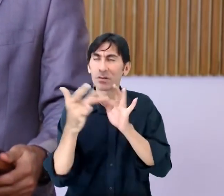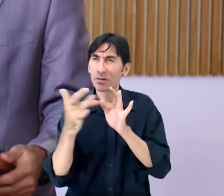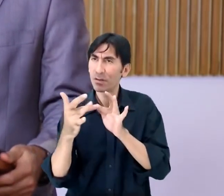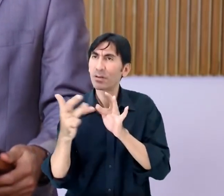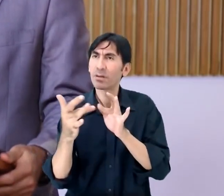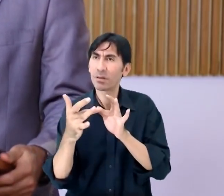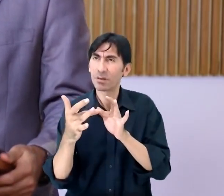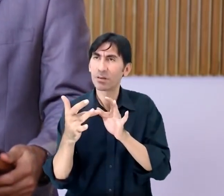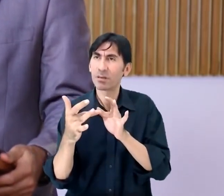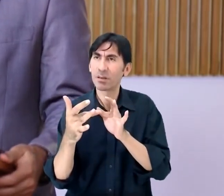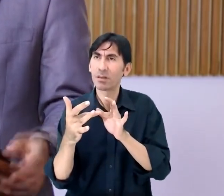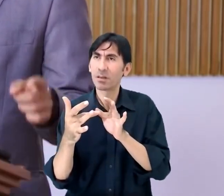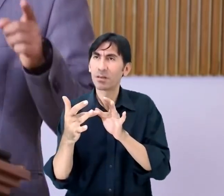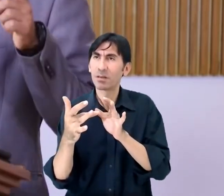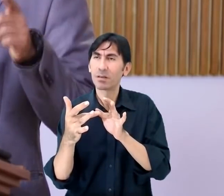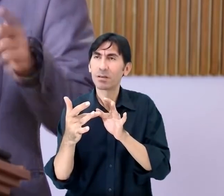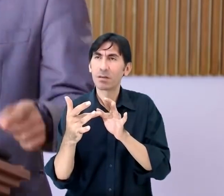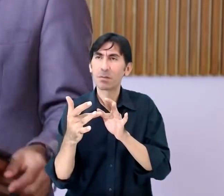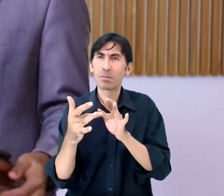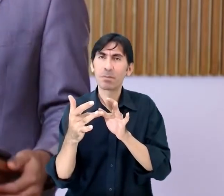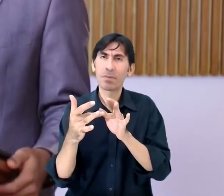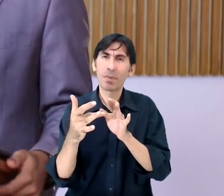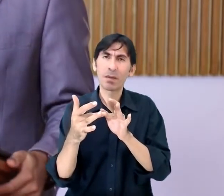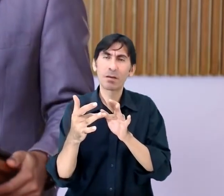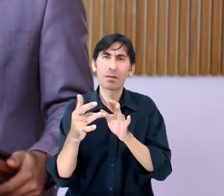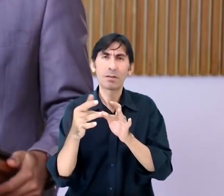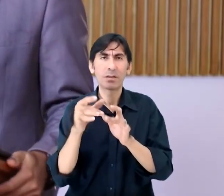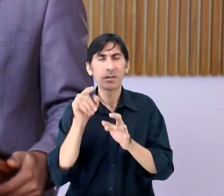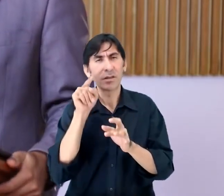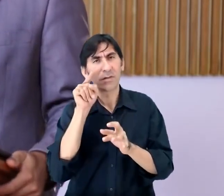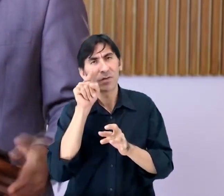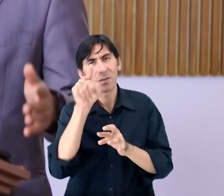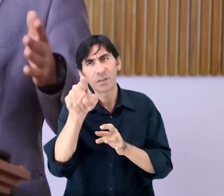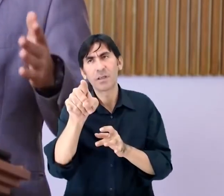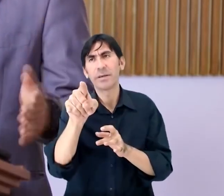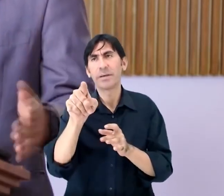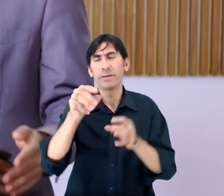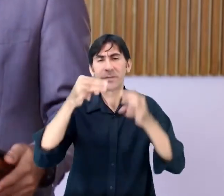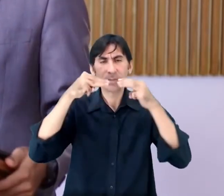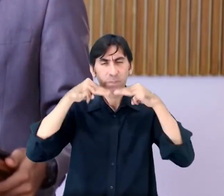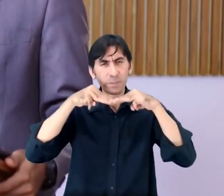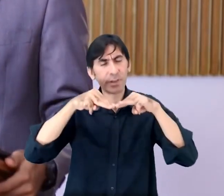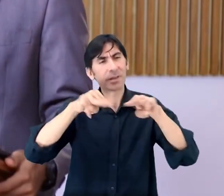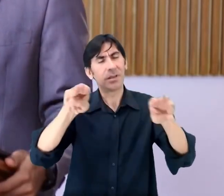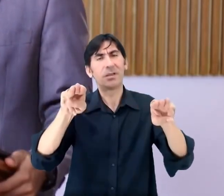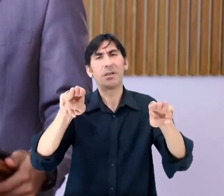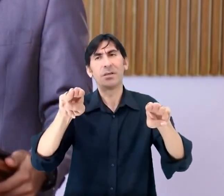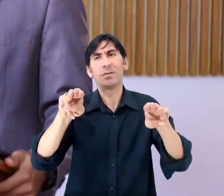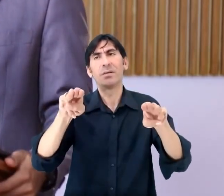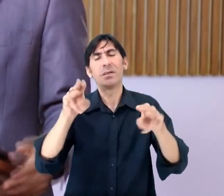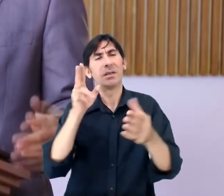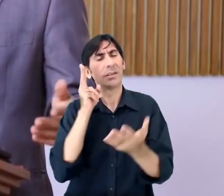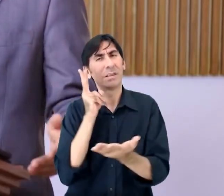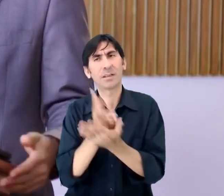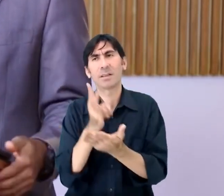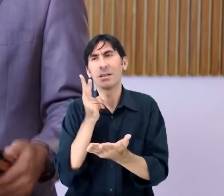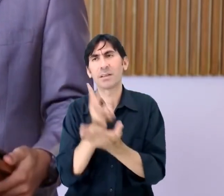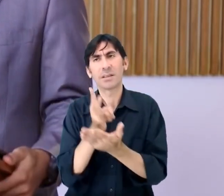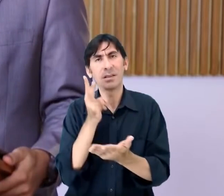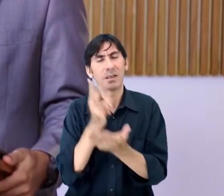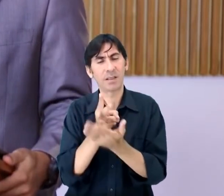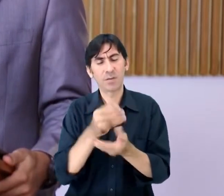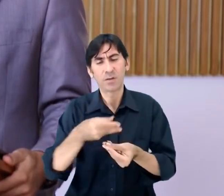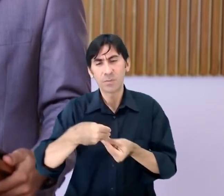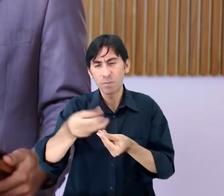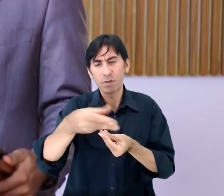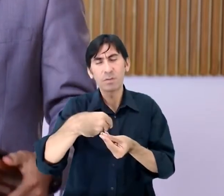desses livros. Seja você um mensageiro vivo, que em tuas mãos sempre você continue distribuindo os